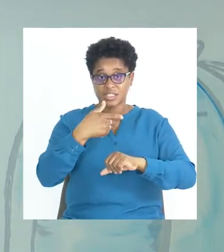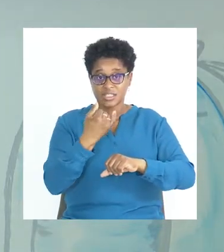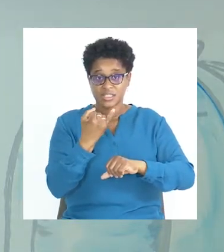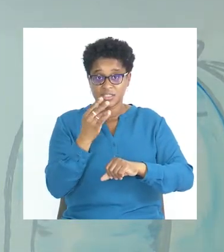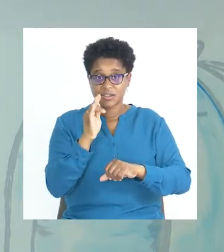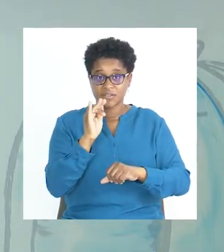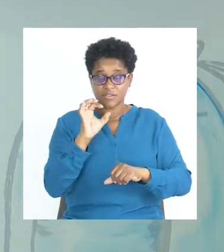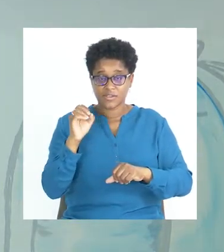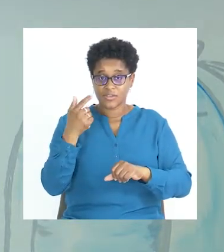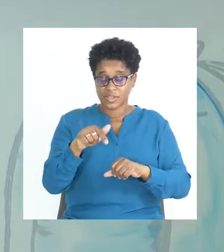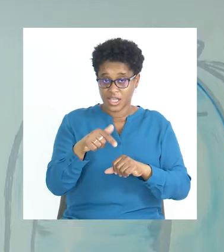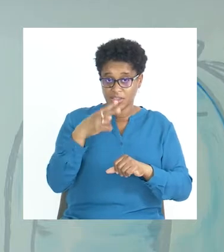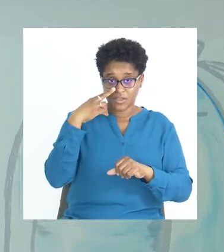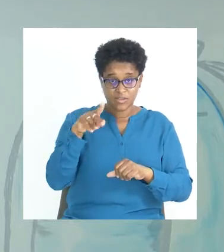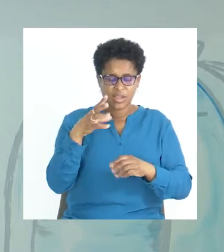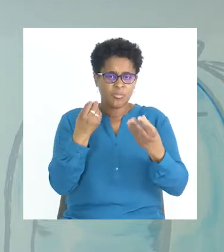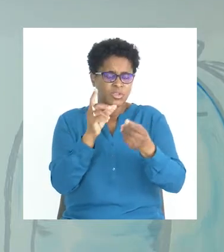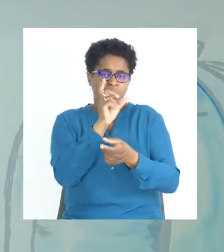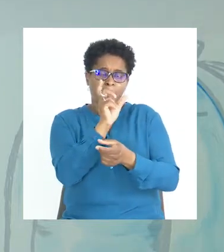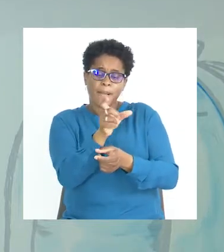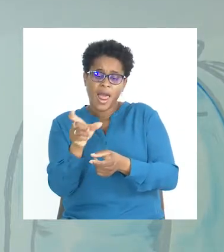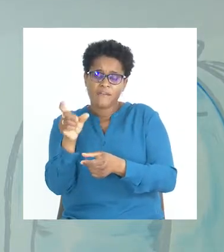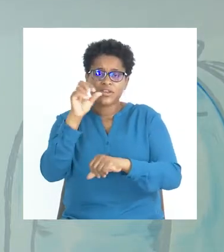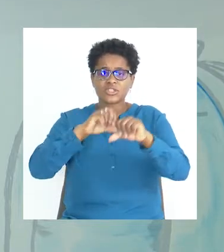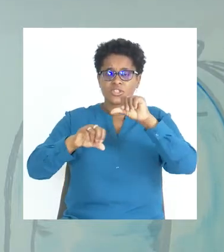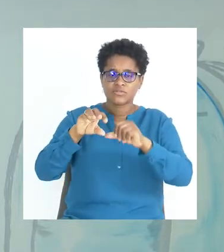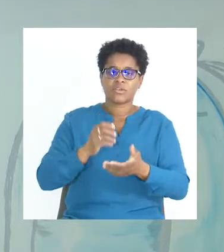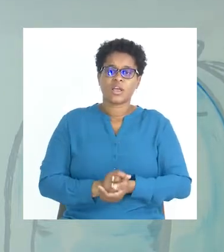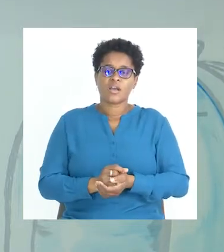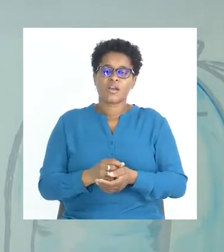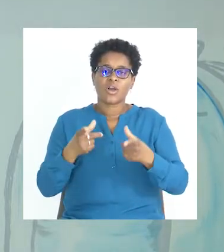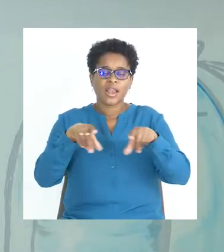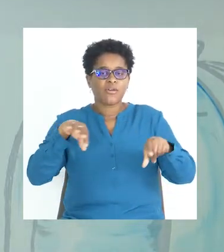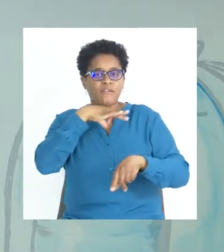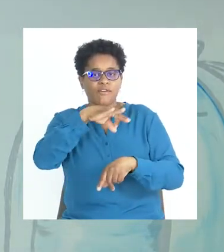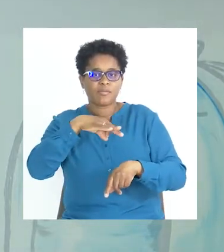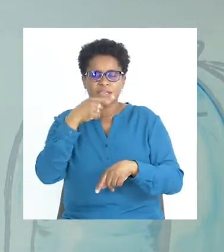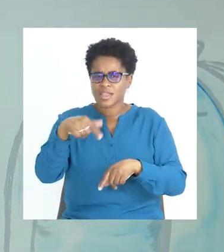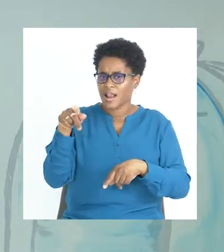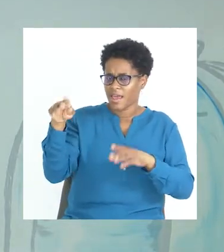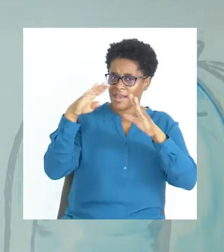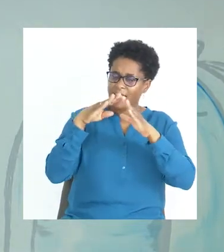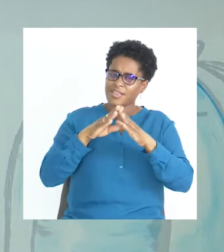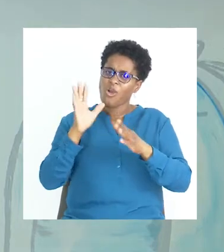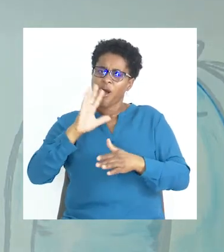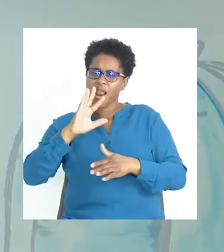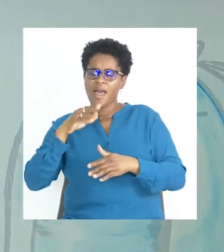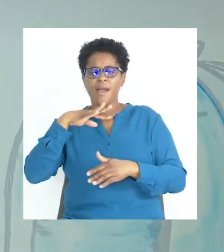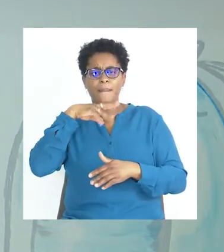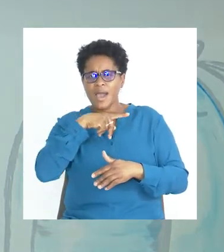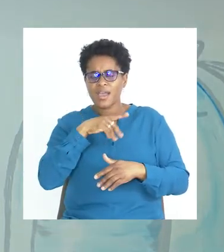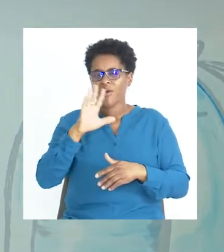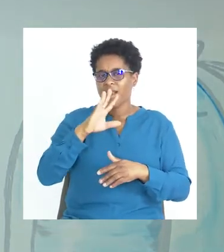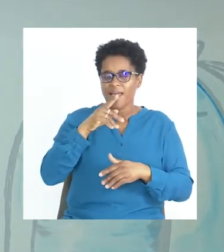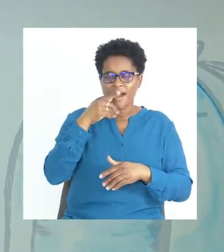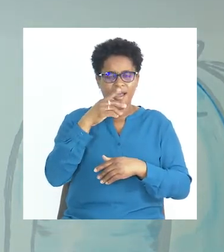usar ali, ou encontrar ali, vários vocabulários científicos. Familiar, estás lá em casa? Olá, mãe!